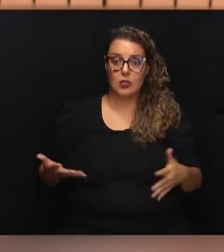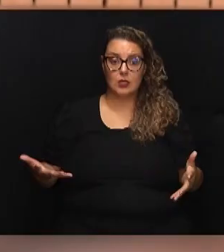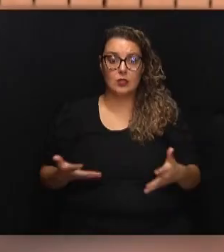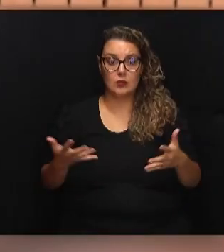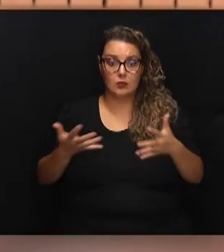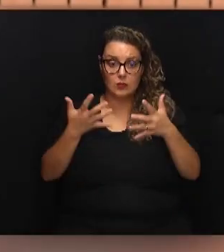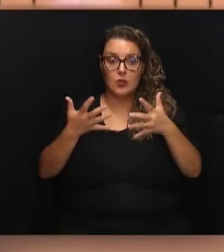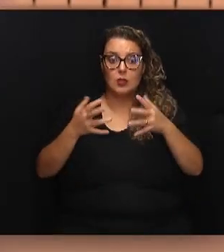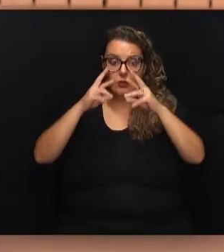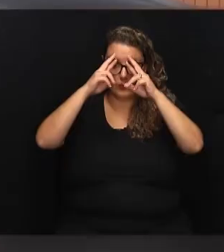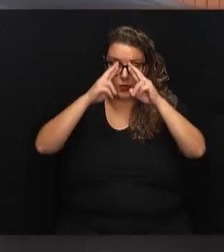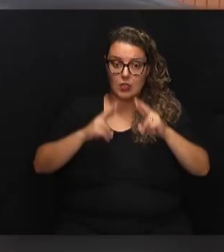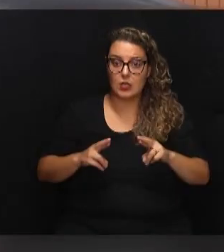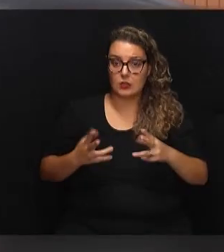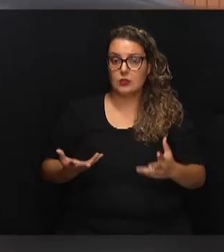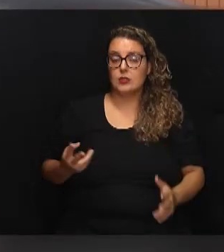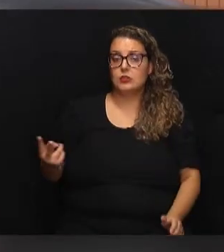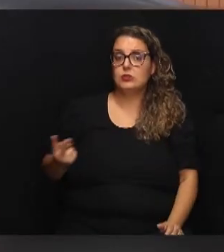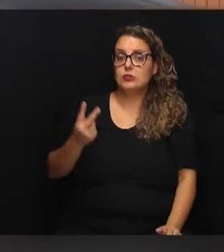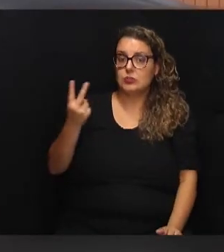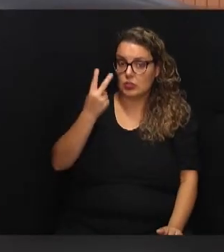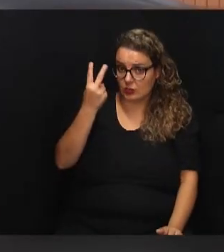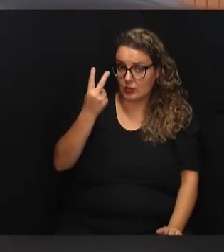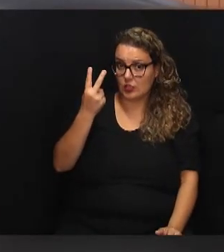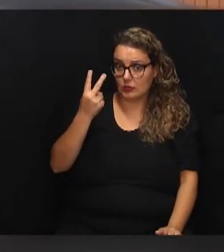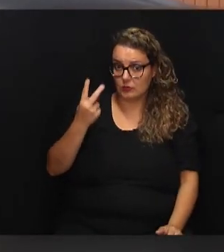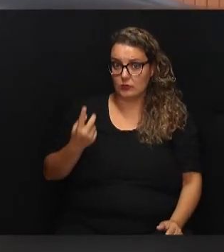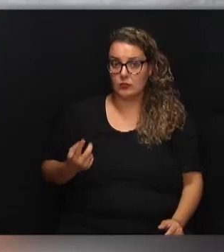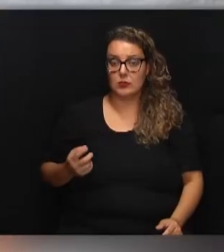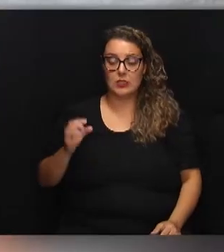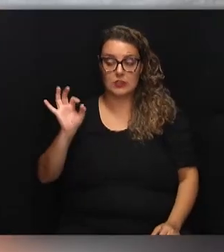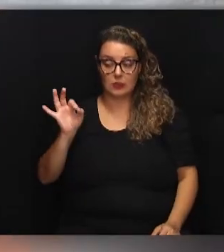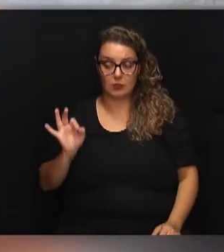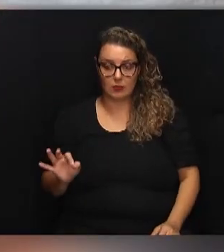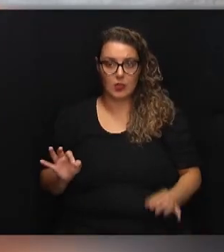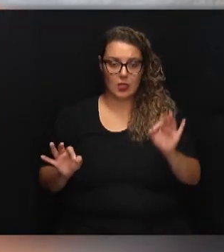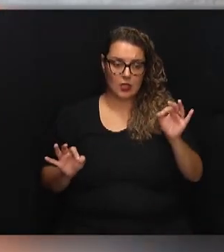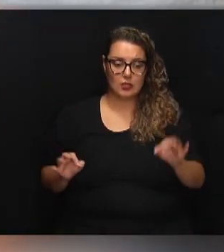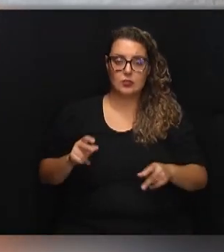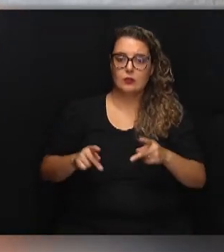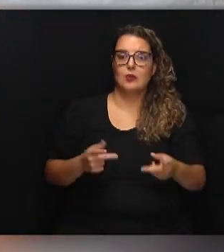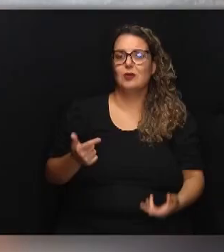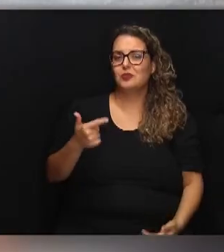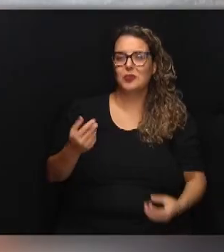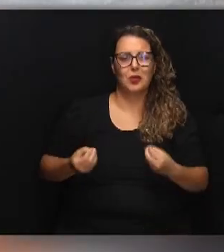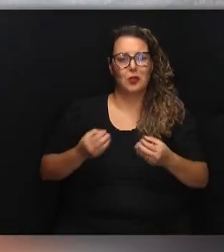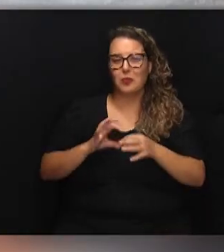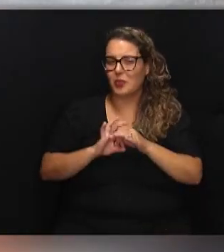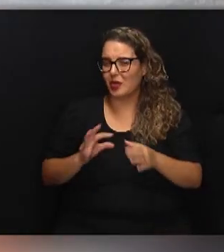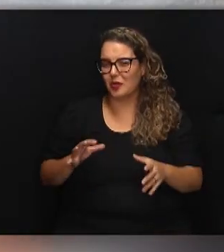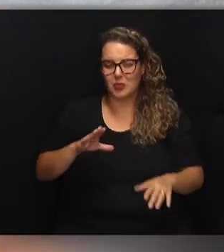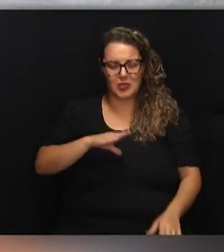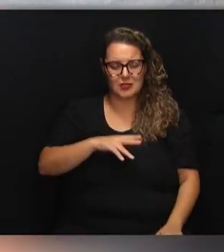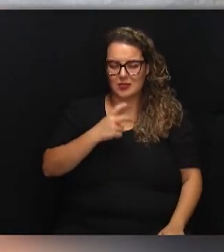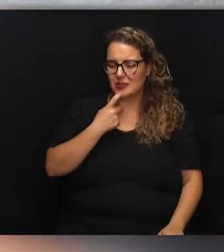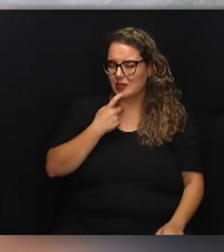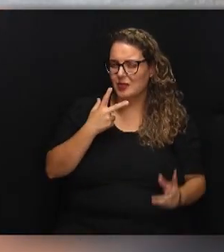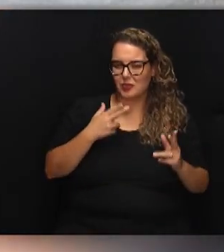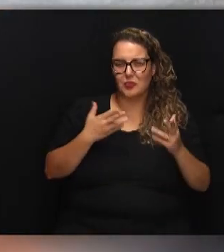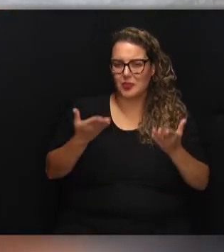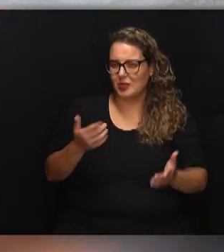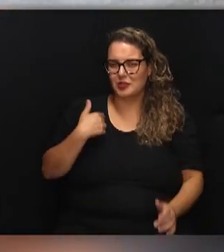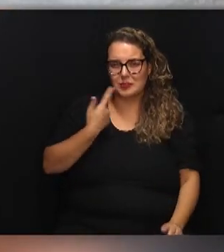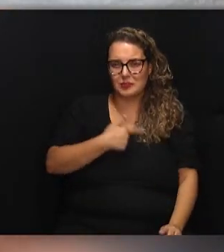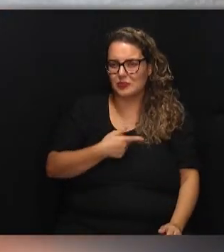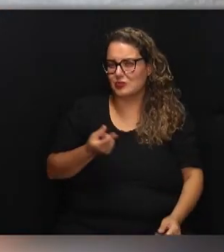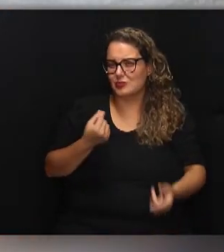o respeito e a valorização dessa parcela da população. Não dá para a gente permitir que uma cidade como a nossa, Campinas, como a nossa, né, com os